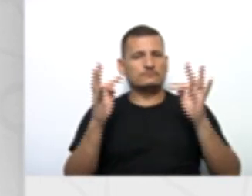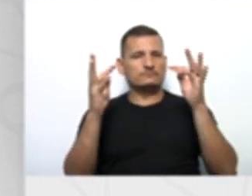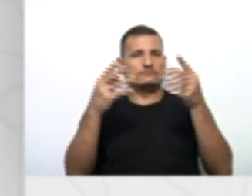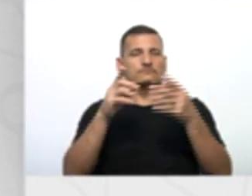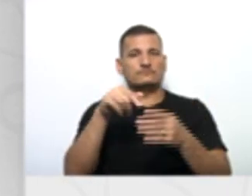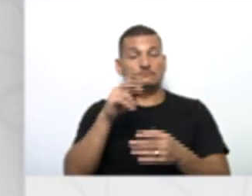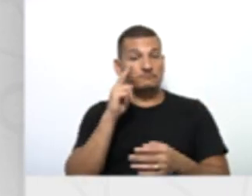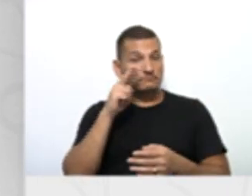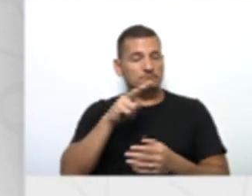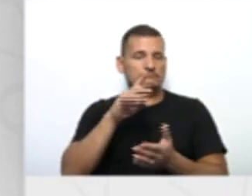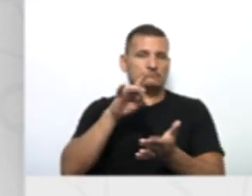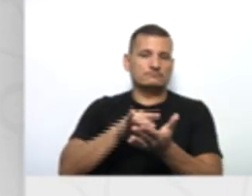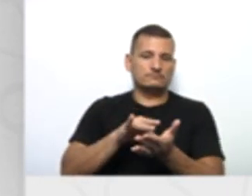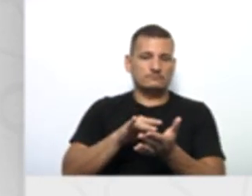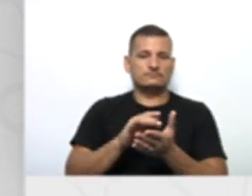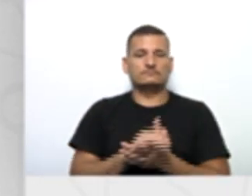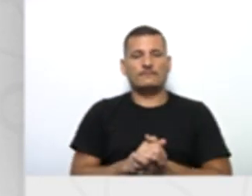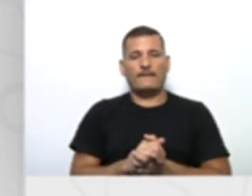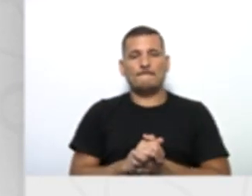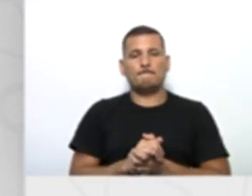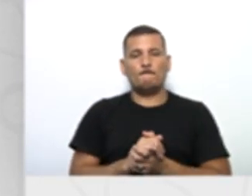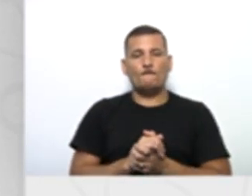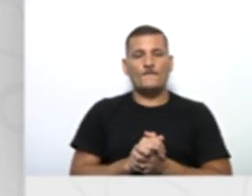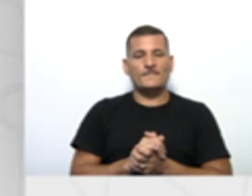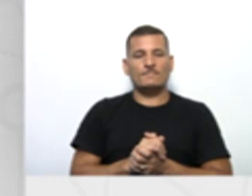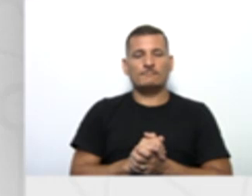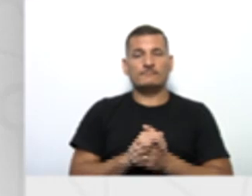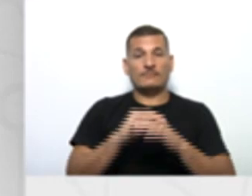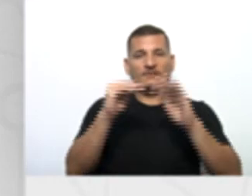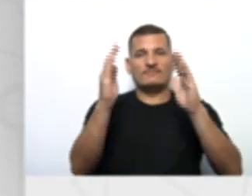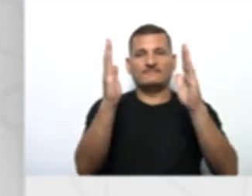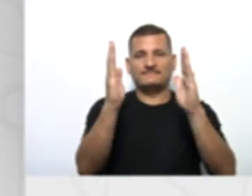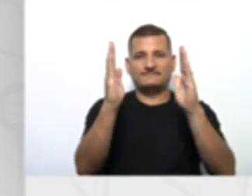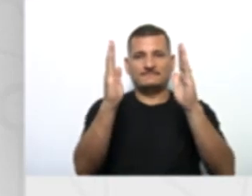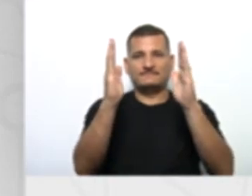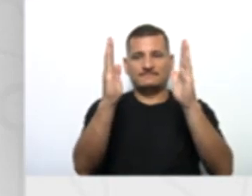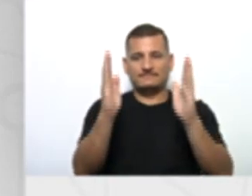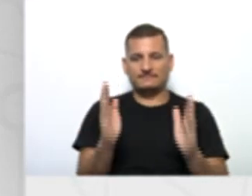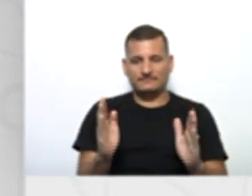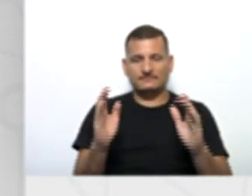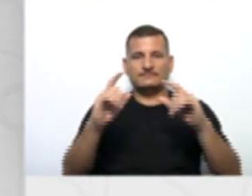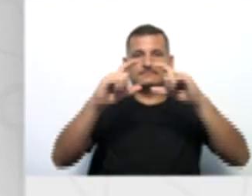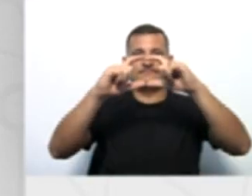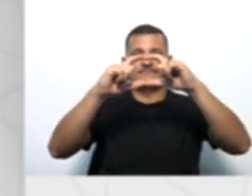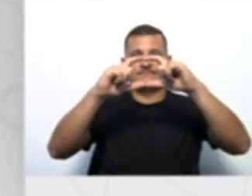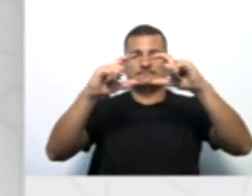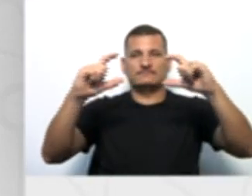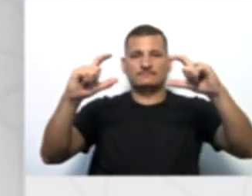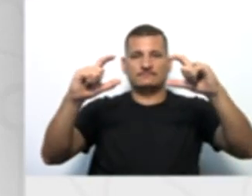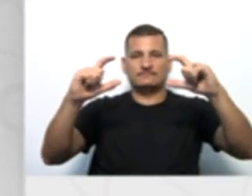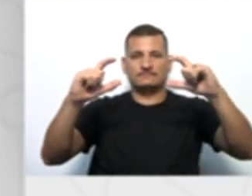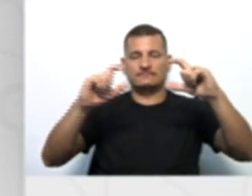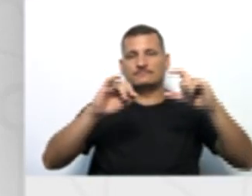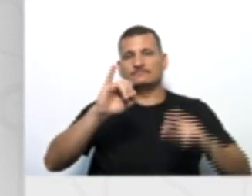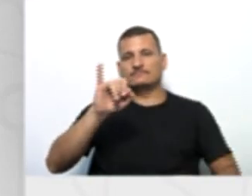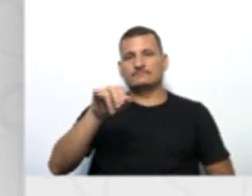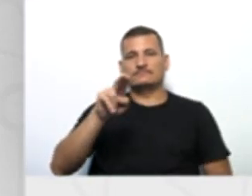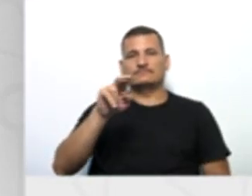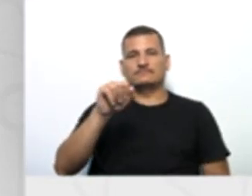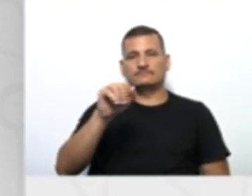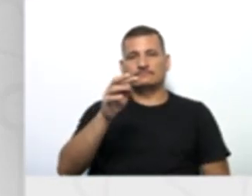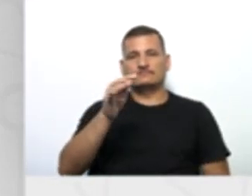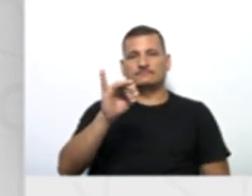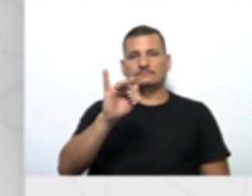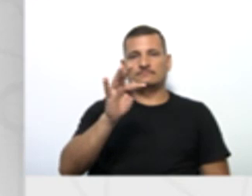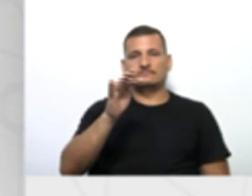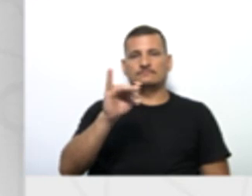conferir legibilidade. O alinhamento, que é como o meu texto vai ficar disposto, vai ser sempre justificado, ou seja, de